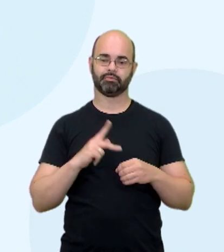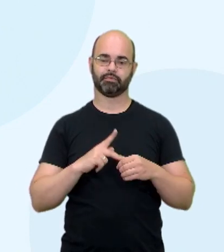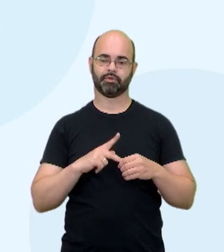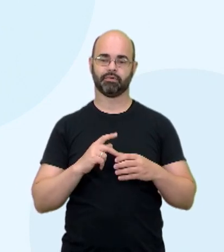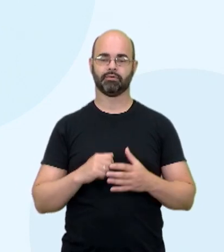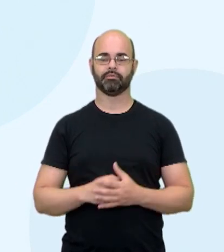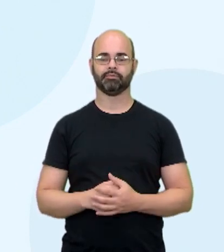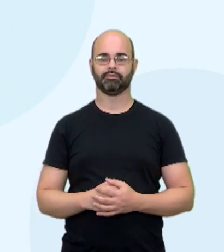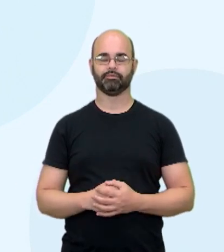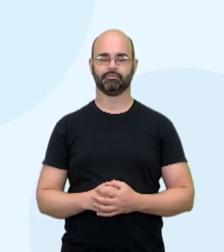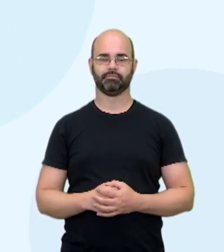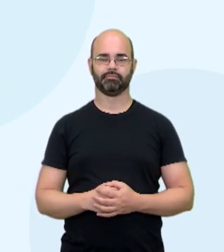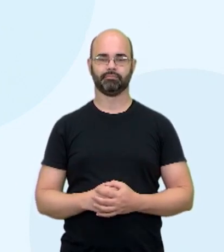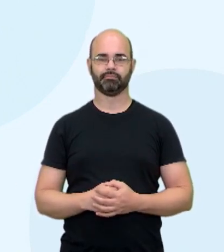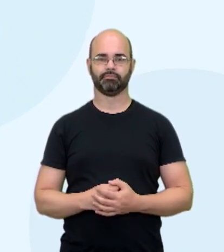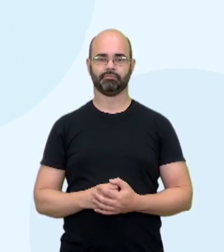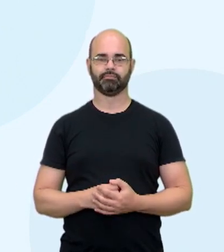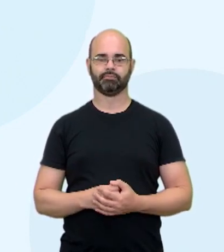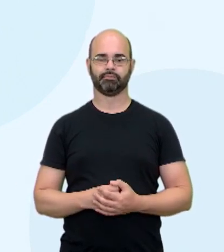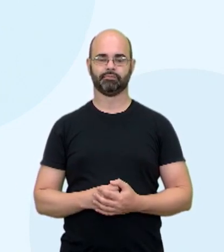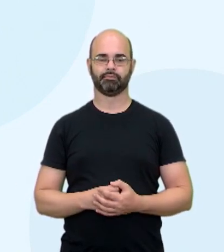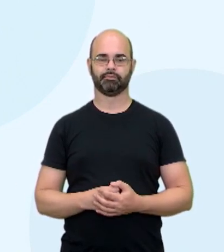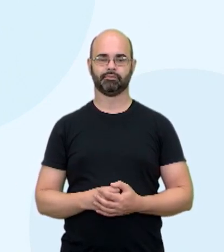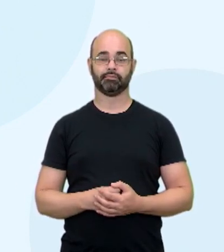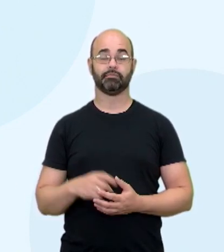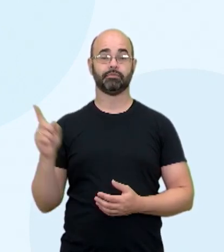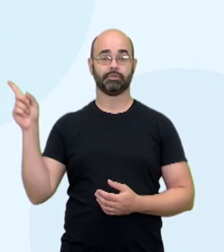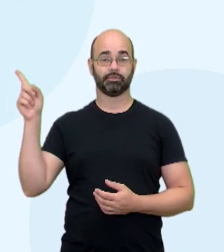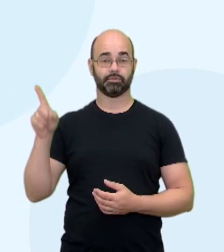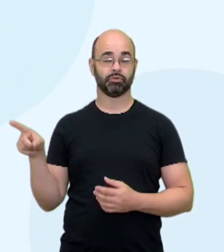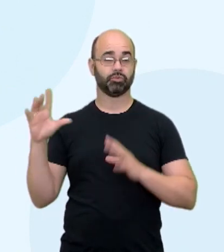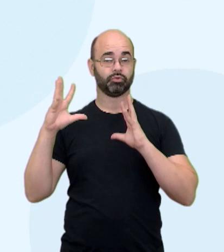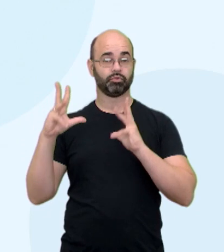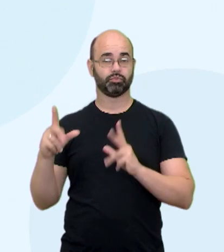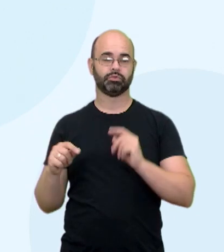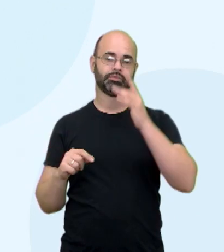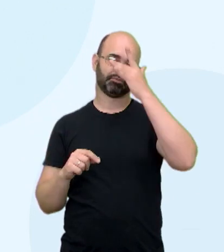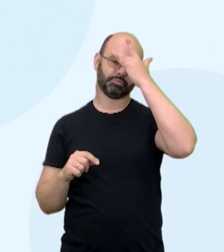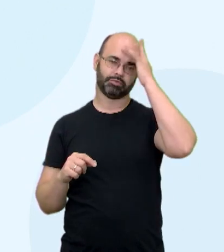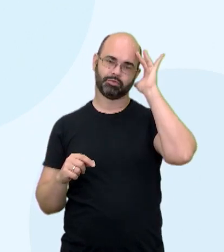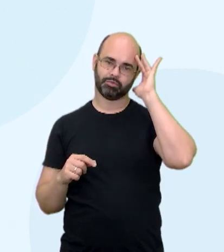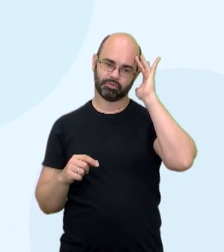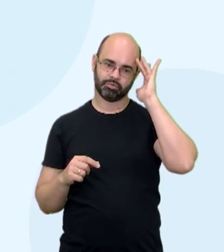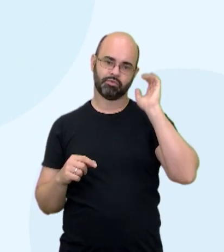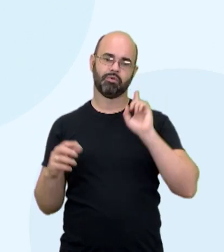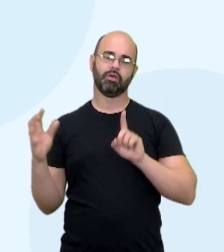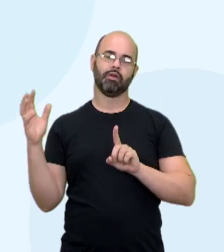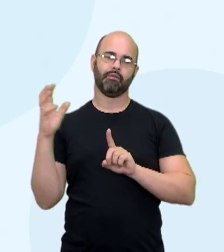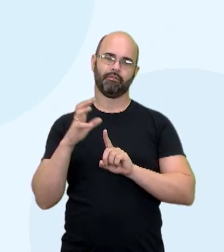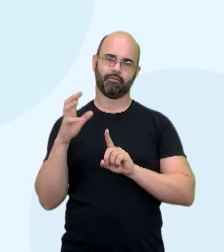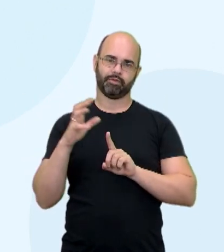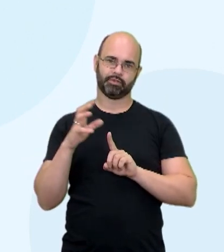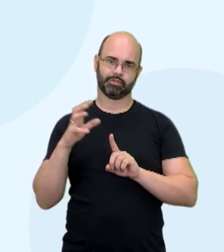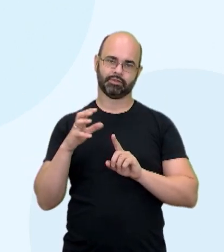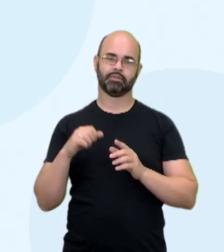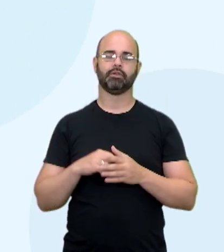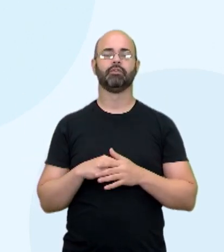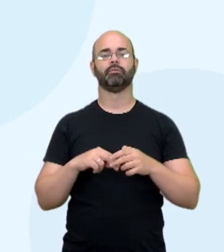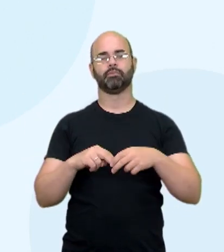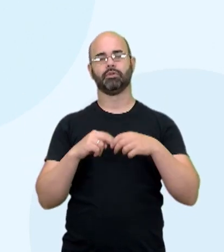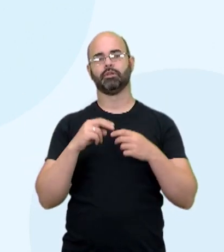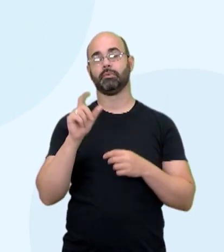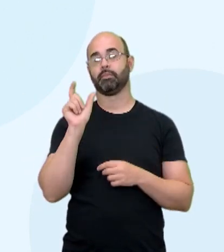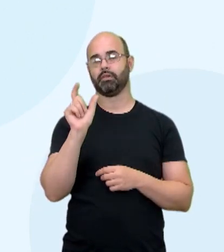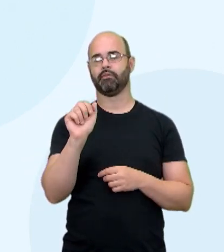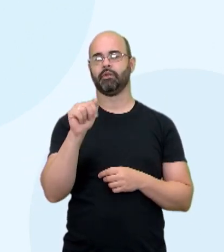tudo isso aí faz parte aí da influência do ser humano na natureza, por isso a questão do antropoceno. Então ele